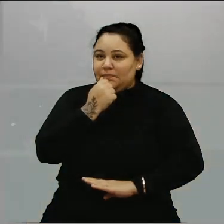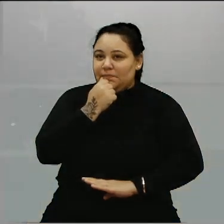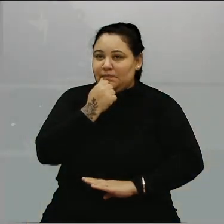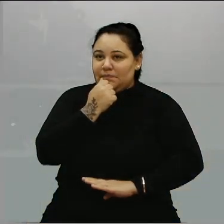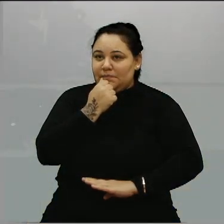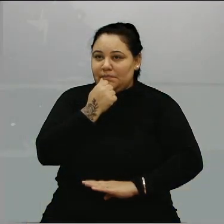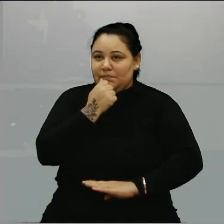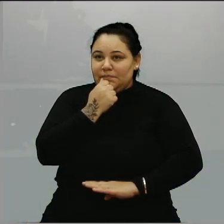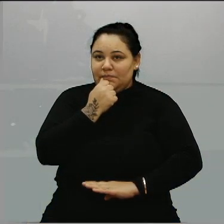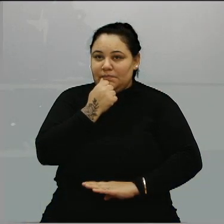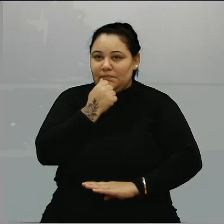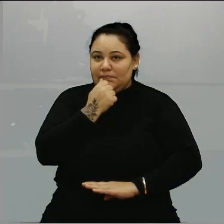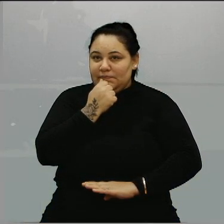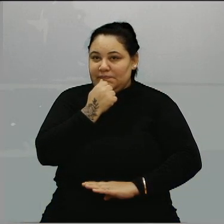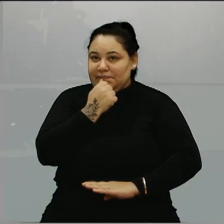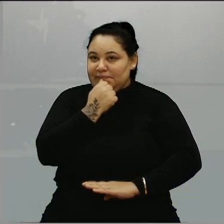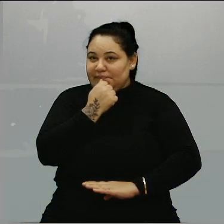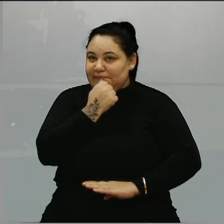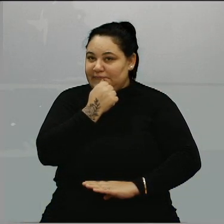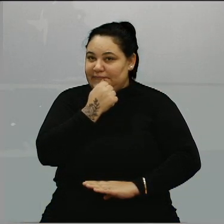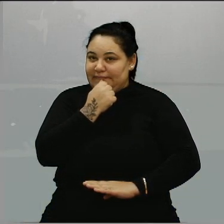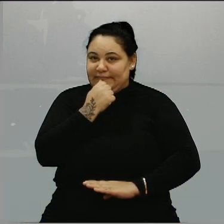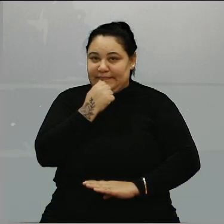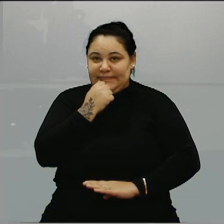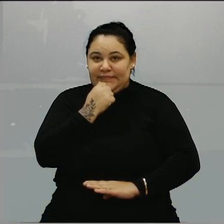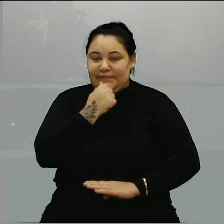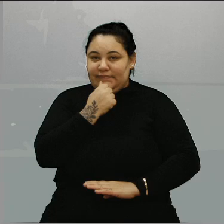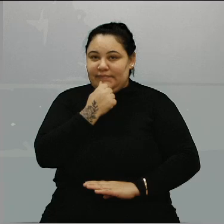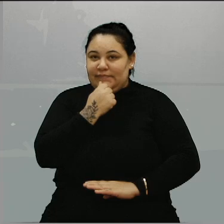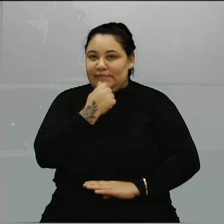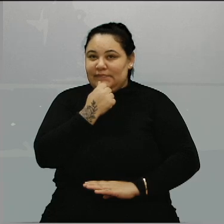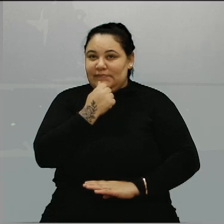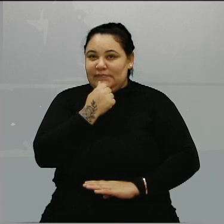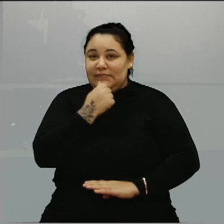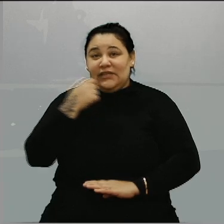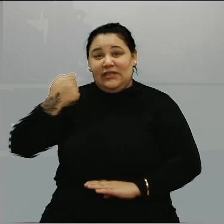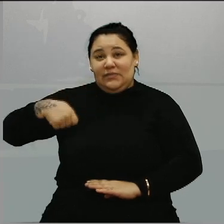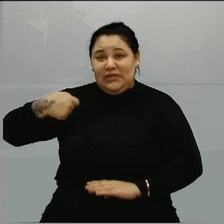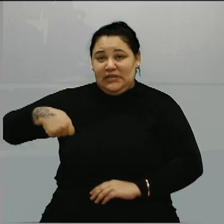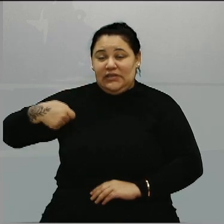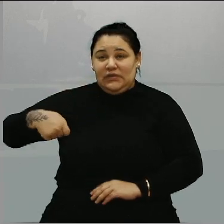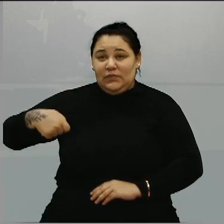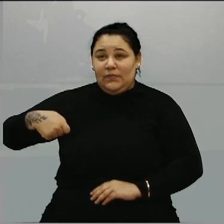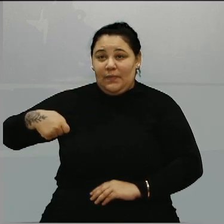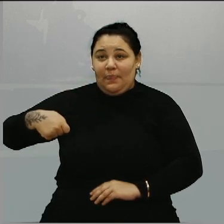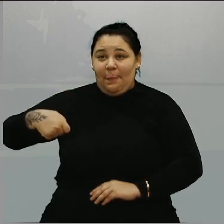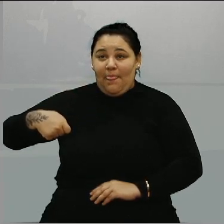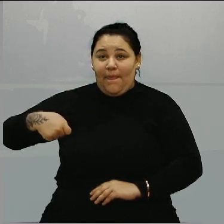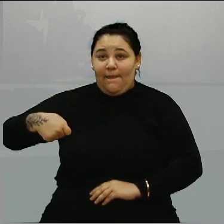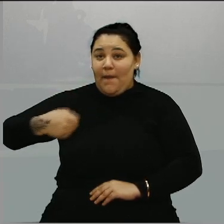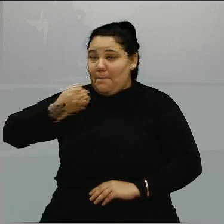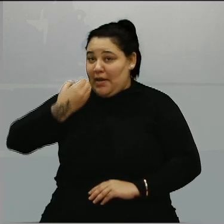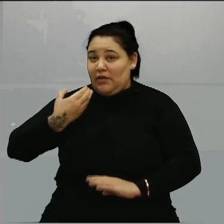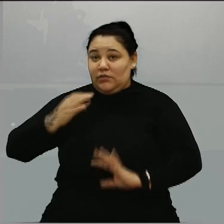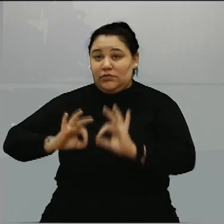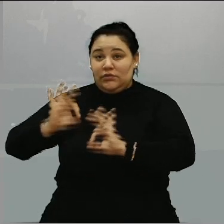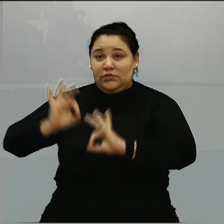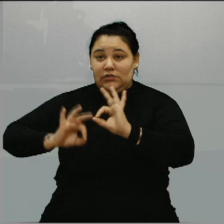embora sejam muito duráveis, né, eles precisam ser bem planejados, pois